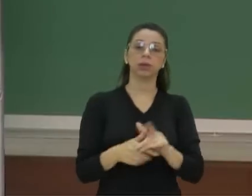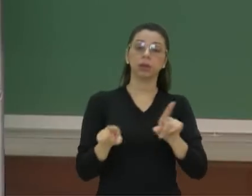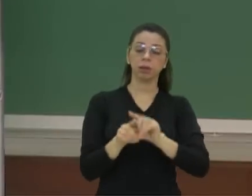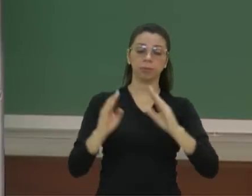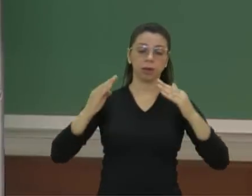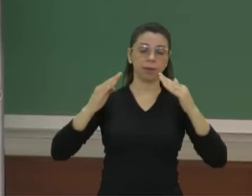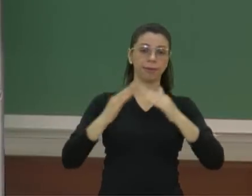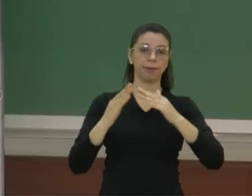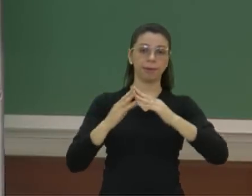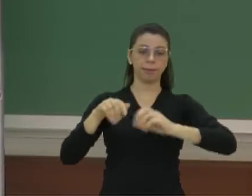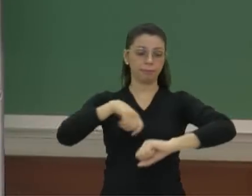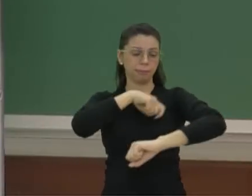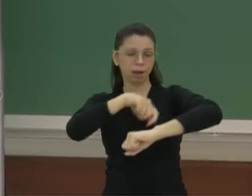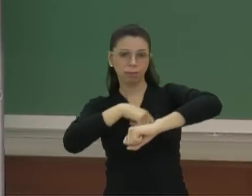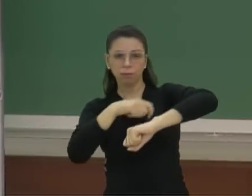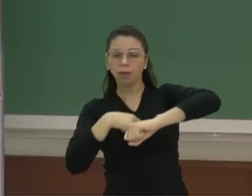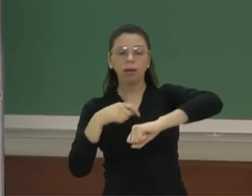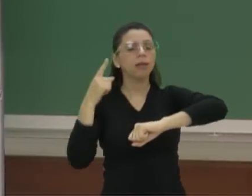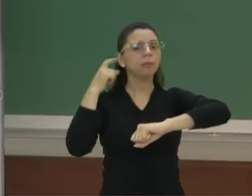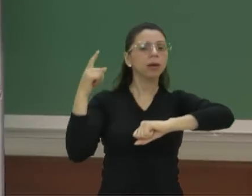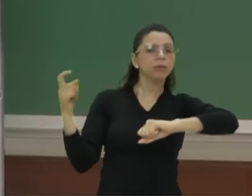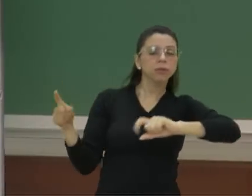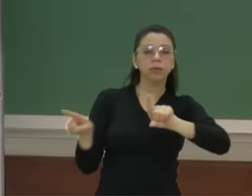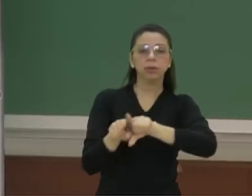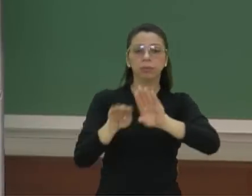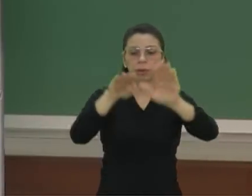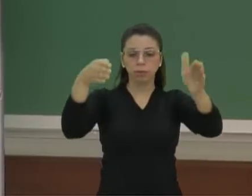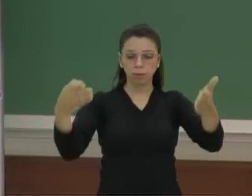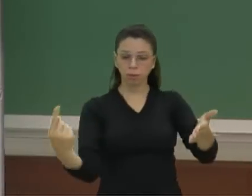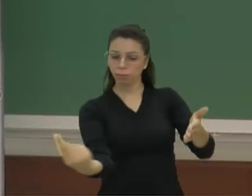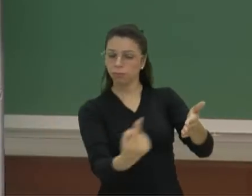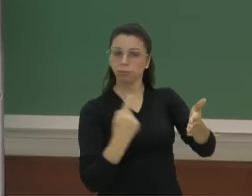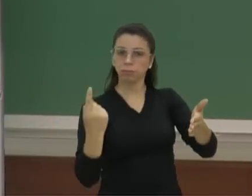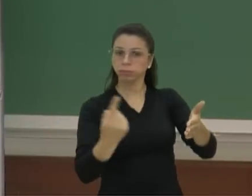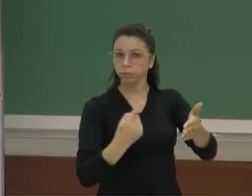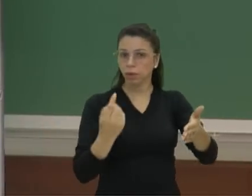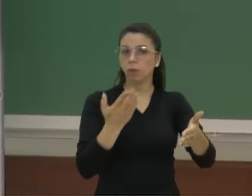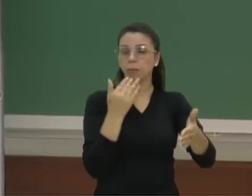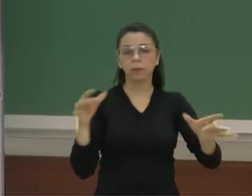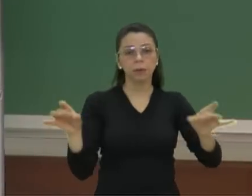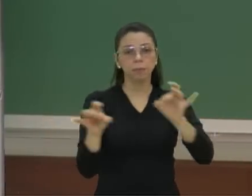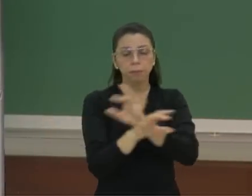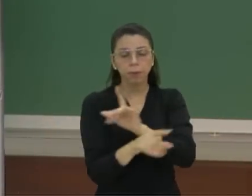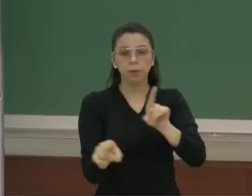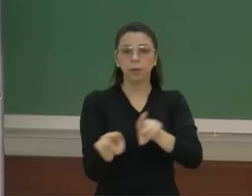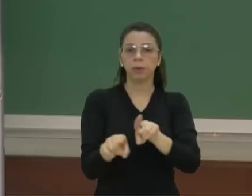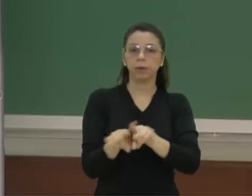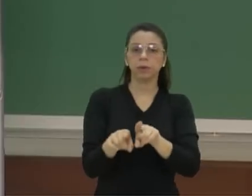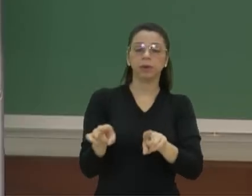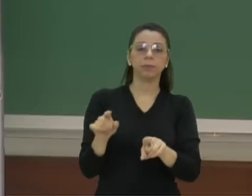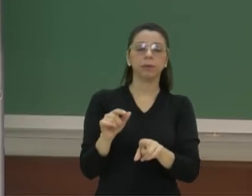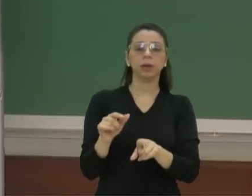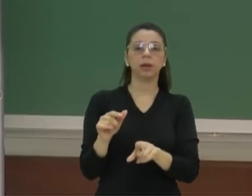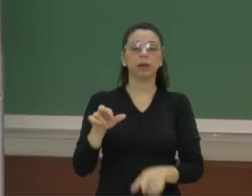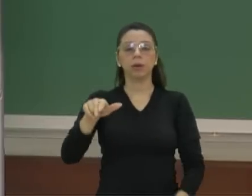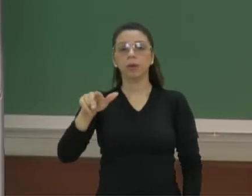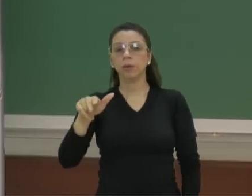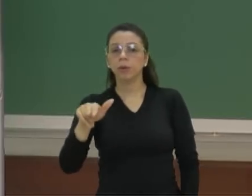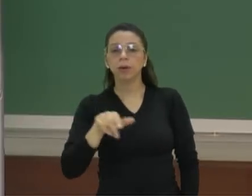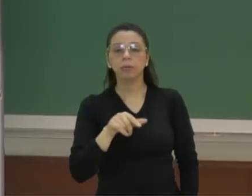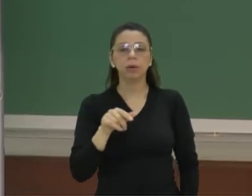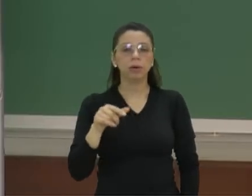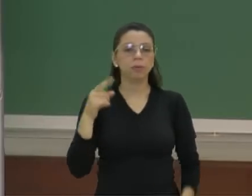das panelas, de prato batendo, o micro-ondas apitando que a comida está pronta, o despertador do irmão mais velho para ele ir